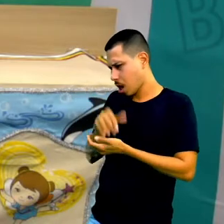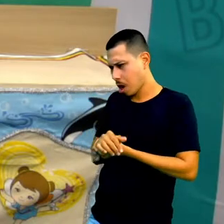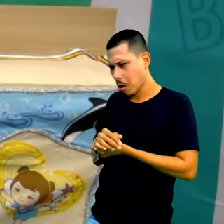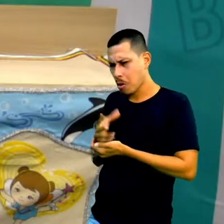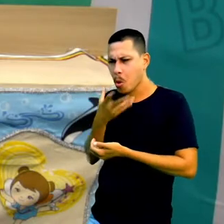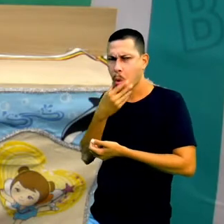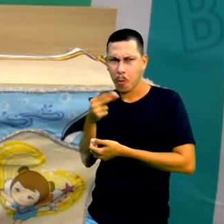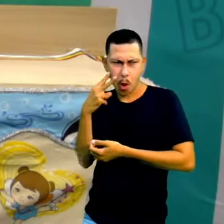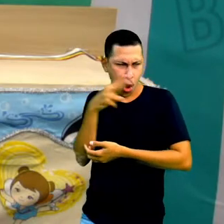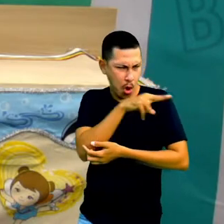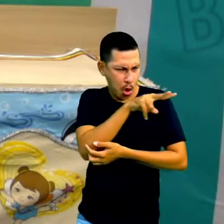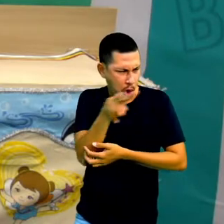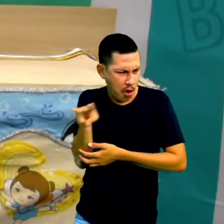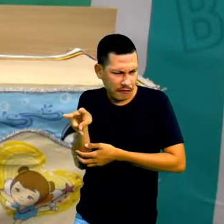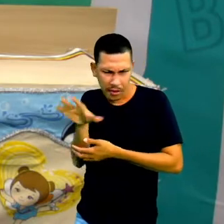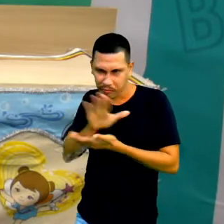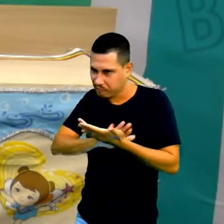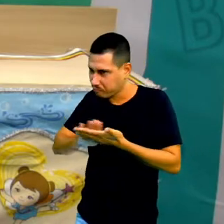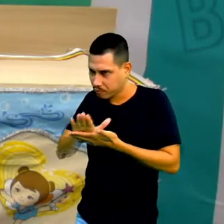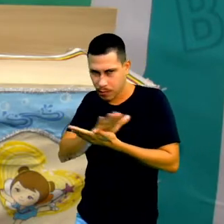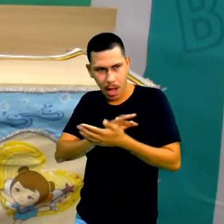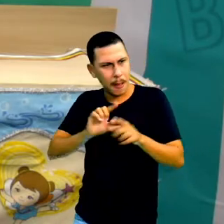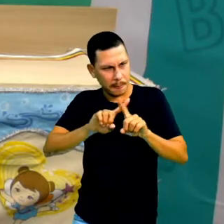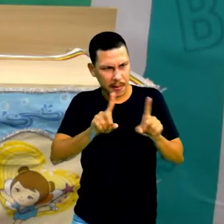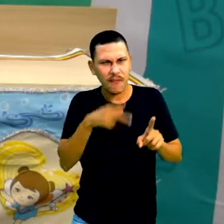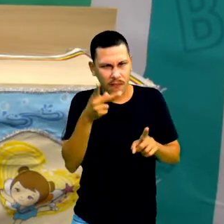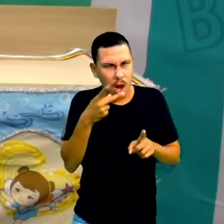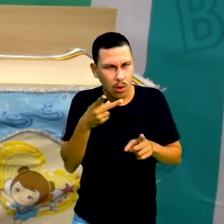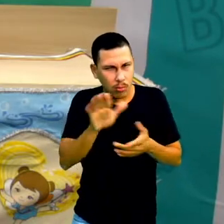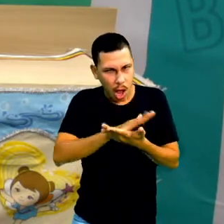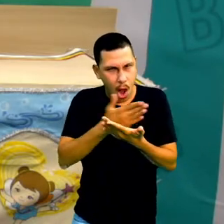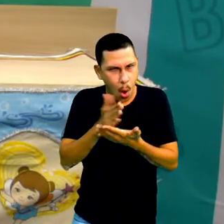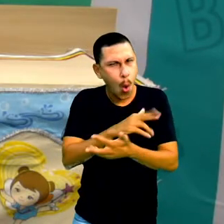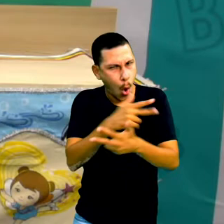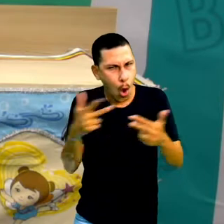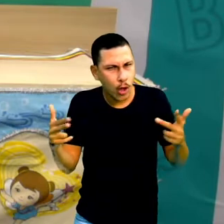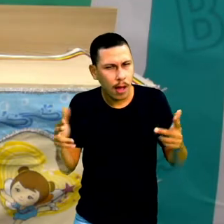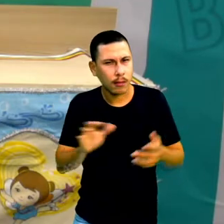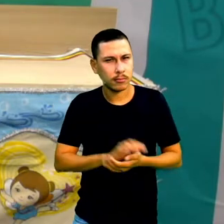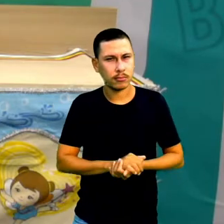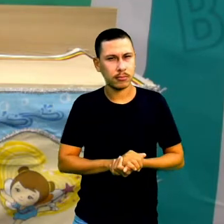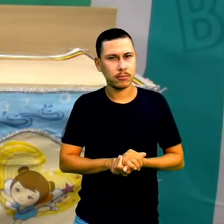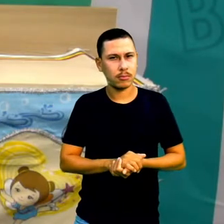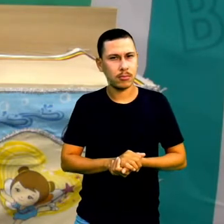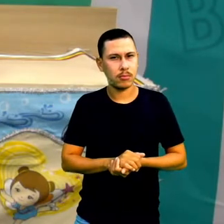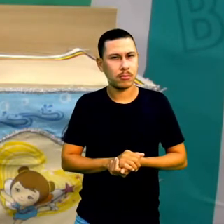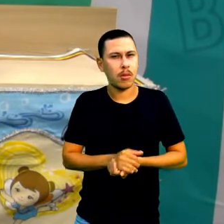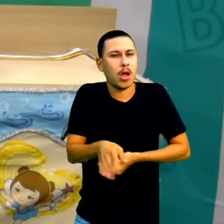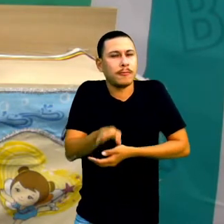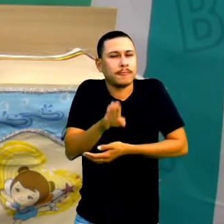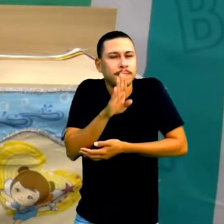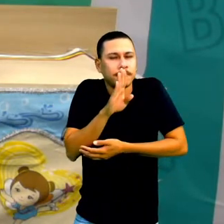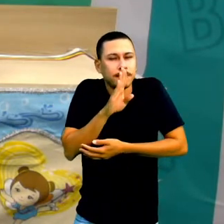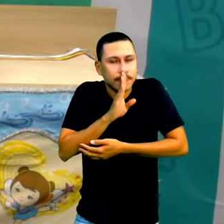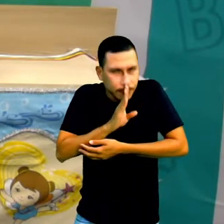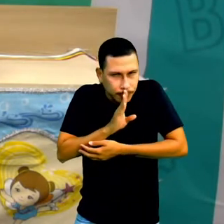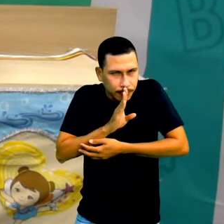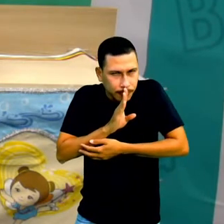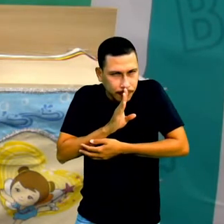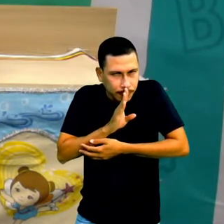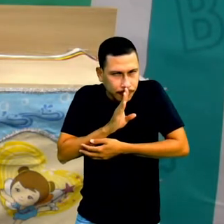nada. Mas mesmo assim, tu acha que ele falou alguma coisa? Não. Ele ficou a criança